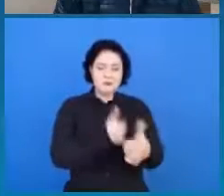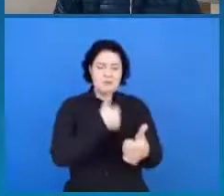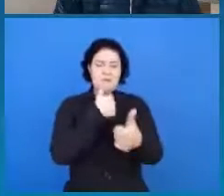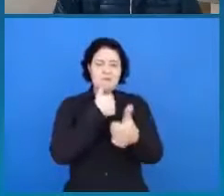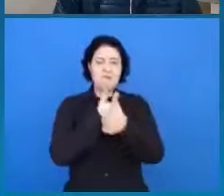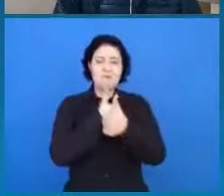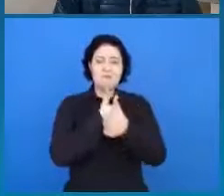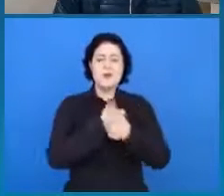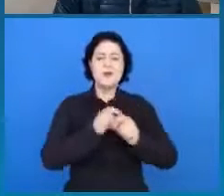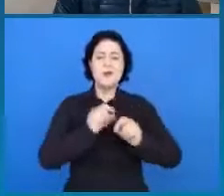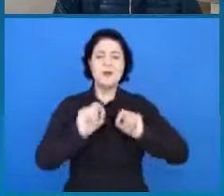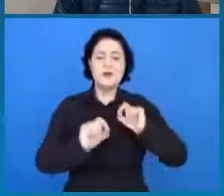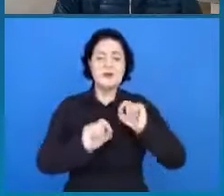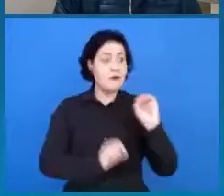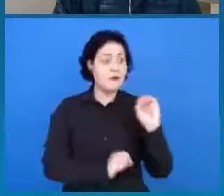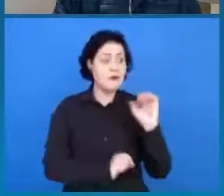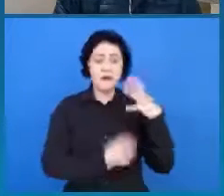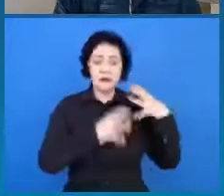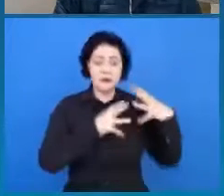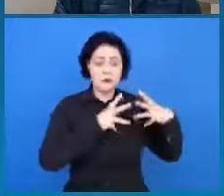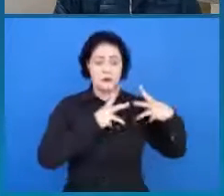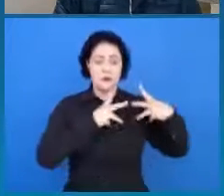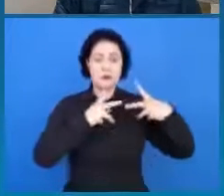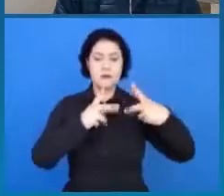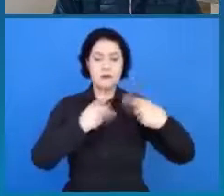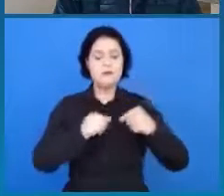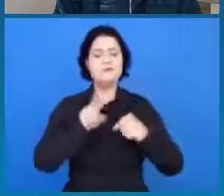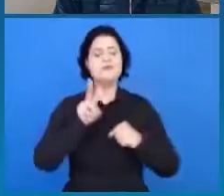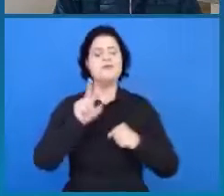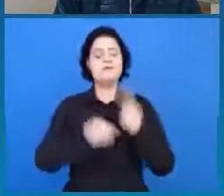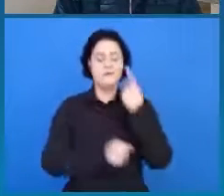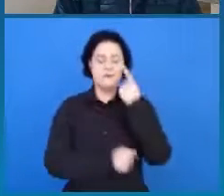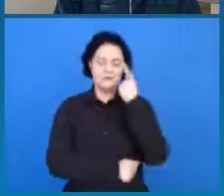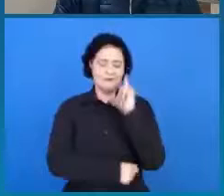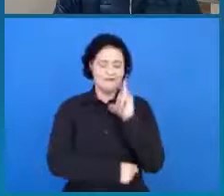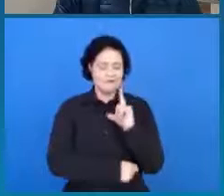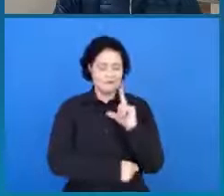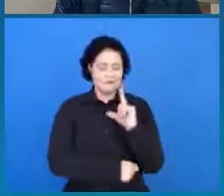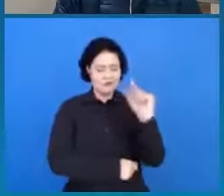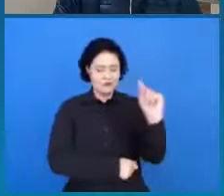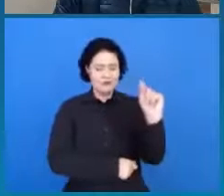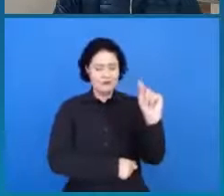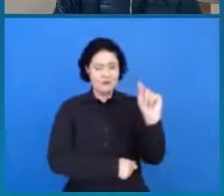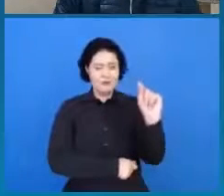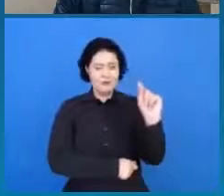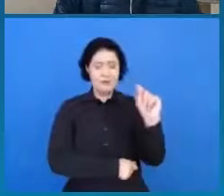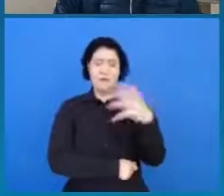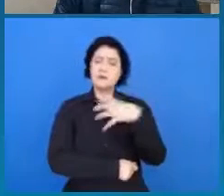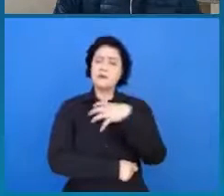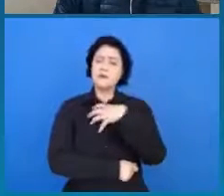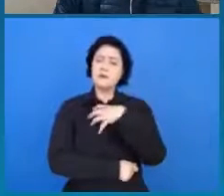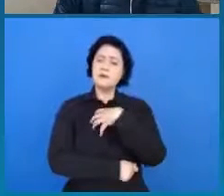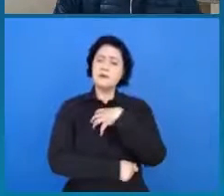nos damos conta de que todos teremos que partir um dia E sentimo-nos então com a árvore